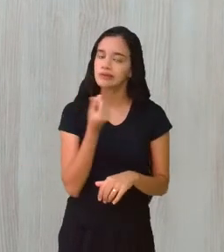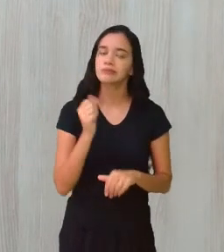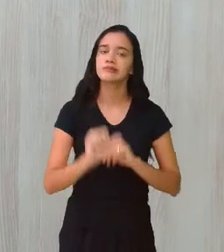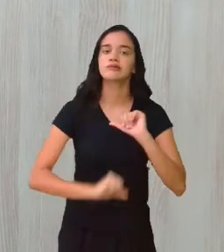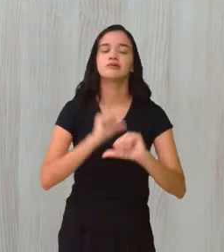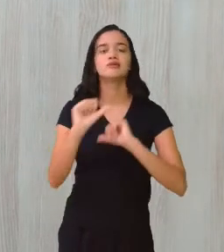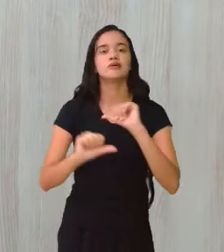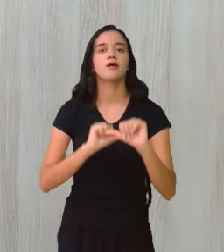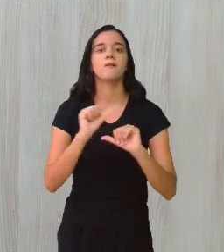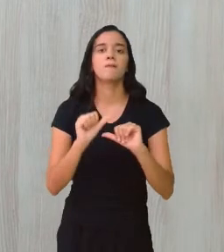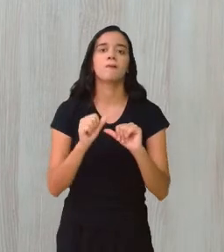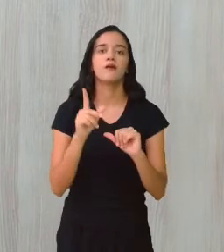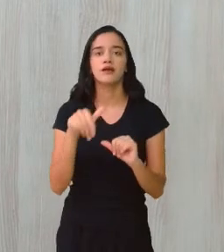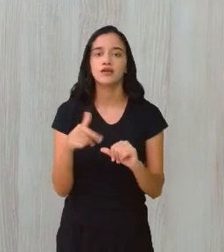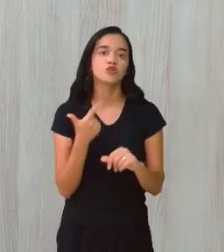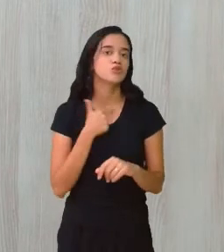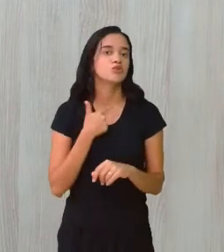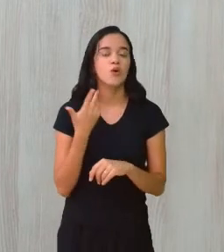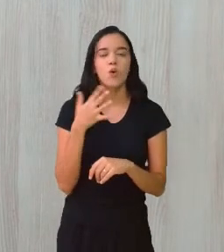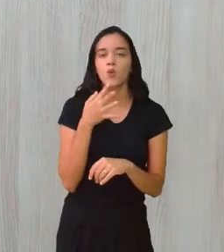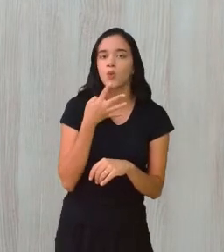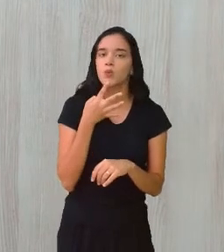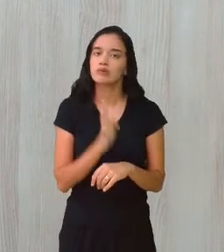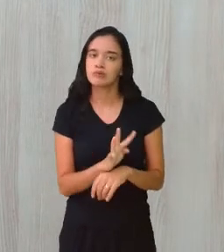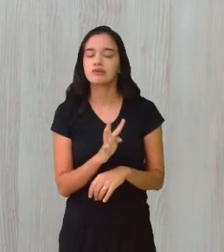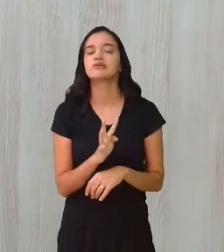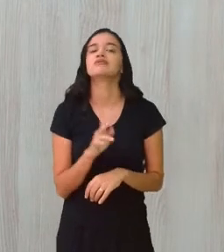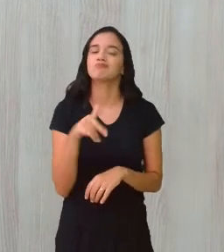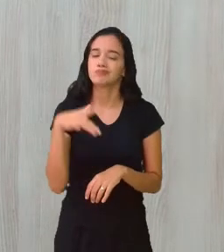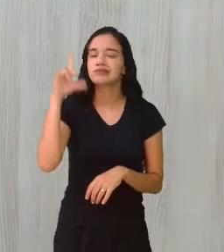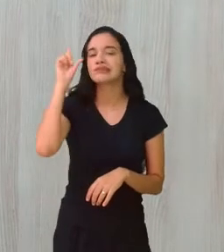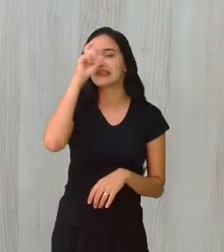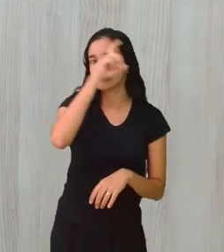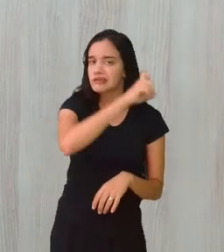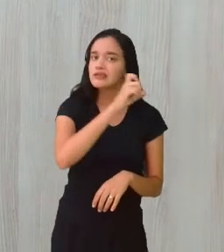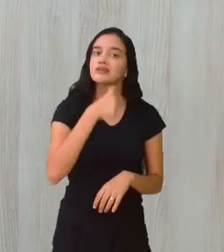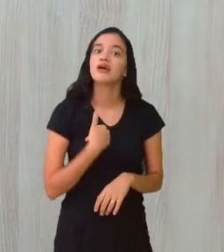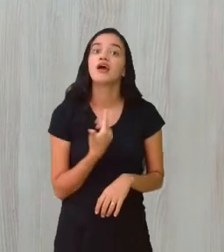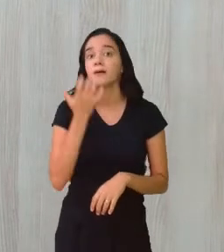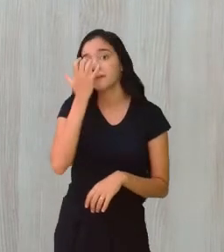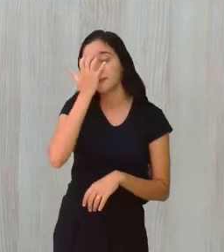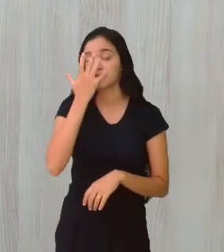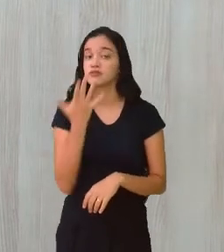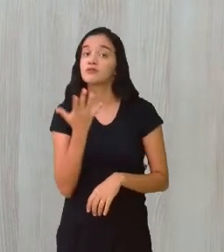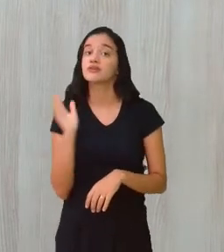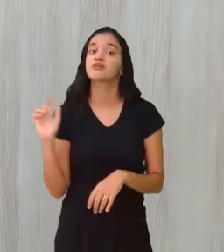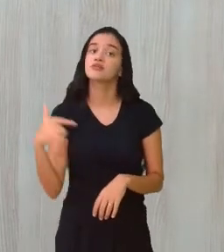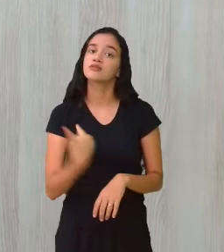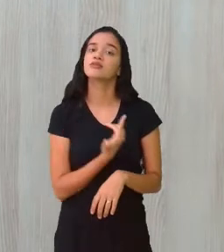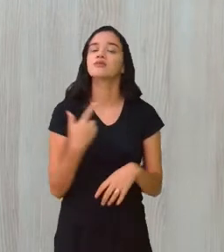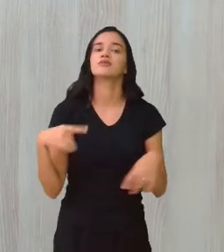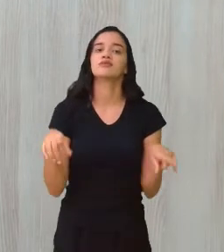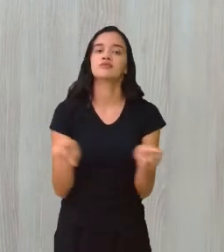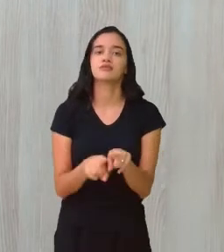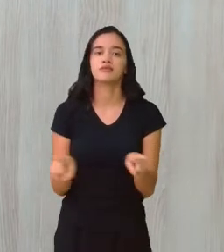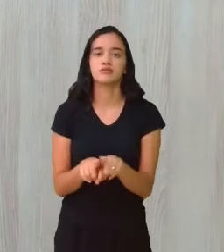porque quando a gente não conhece, né, fica difícil e mais fácil da gente também, né, ser